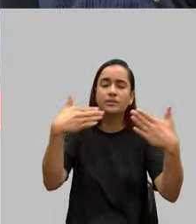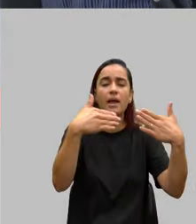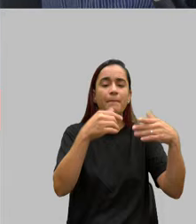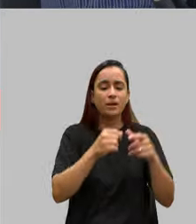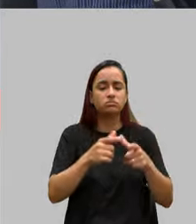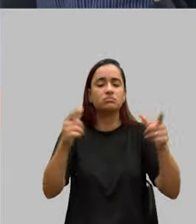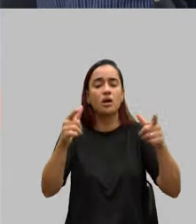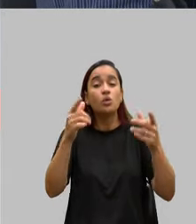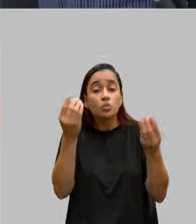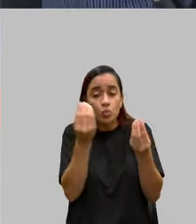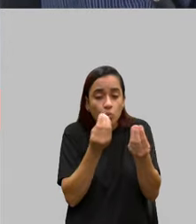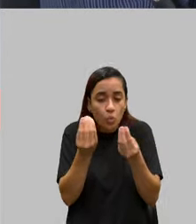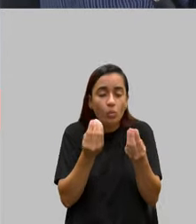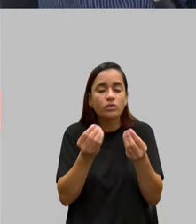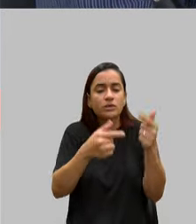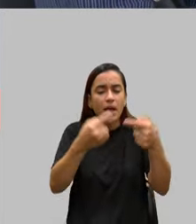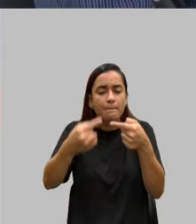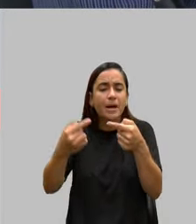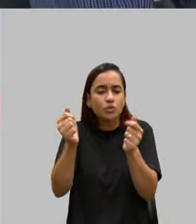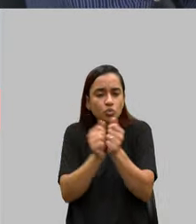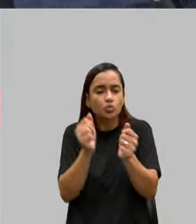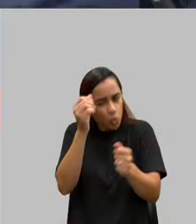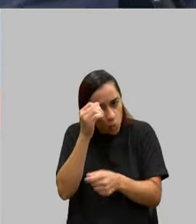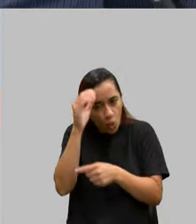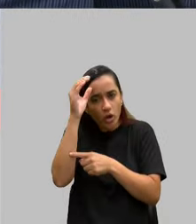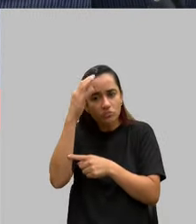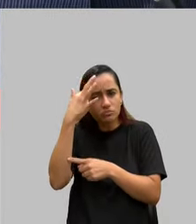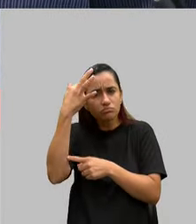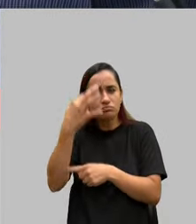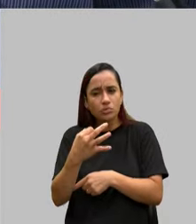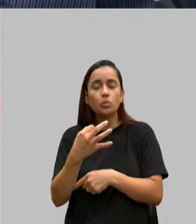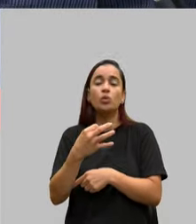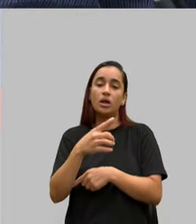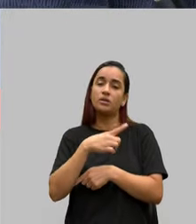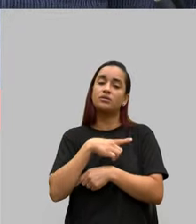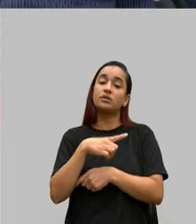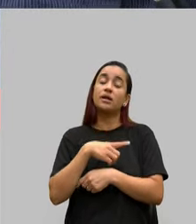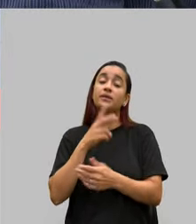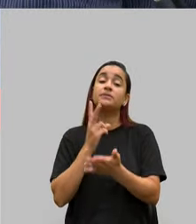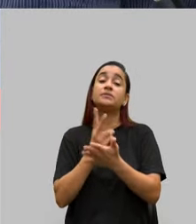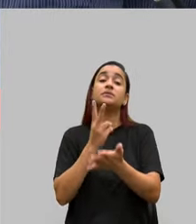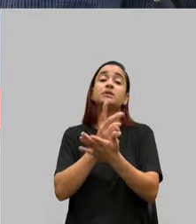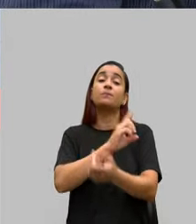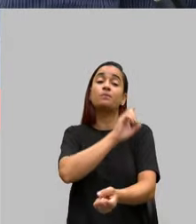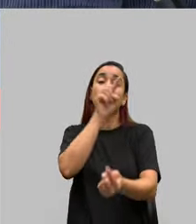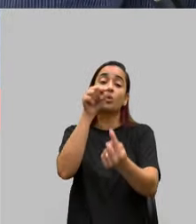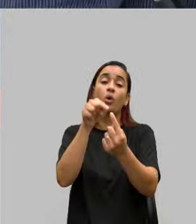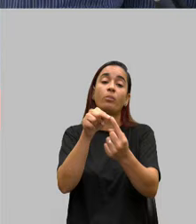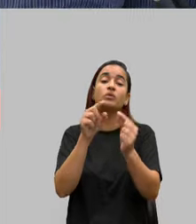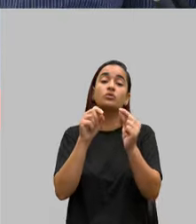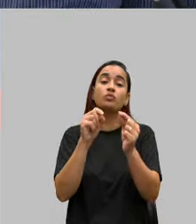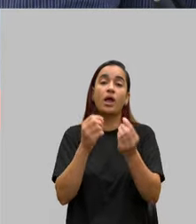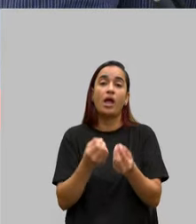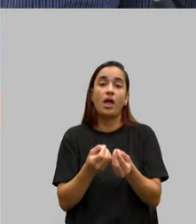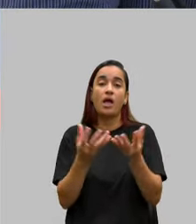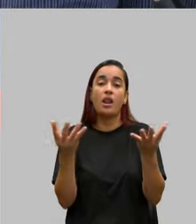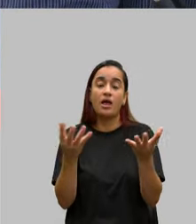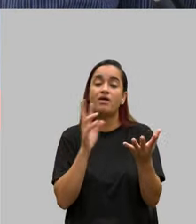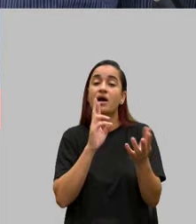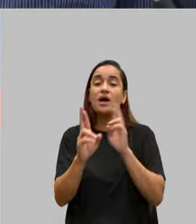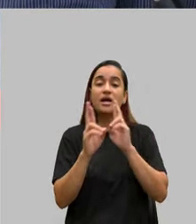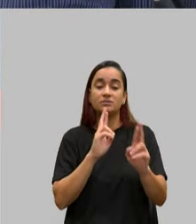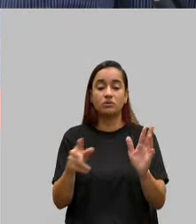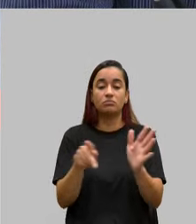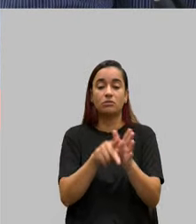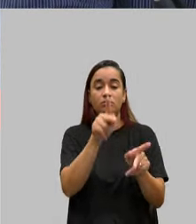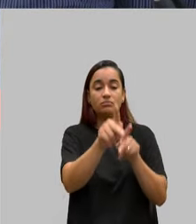conhecimento e um debate que tem sempre o objetivo de levar eh respostas à sociedade